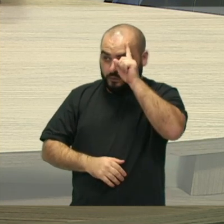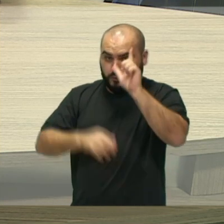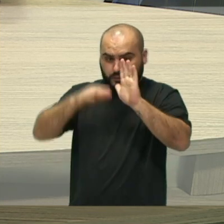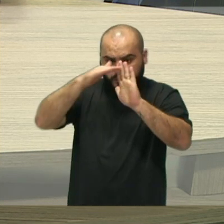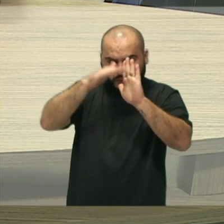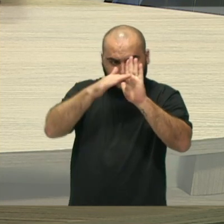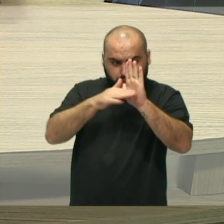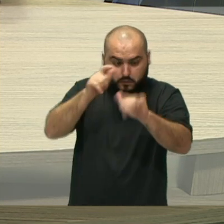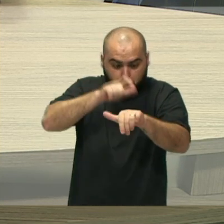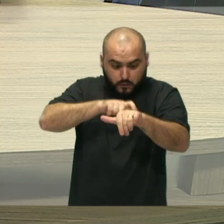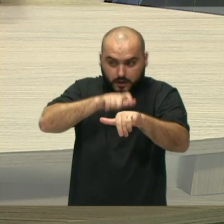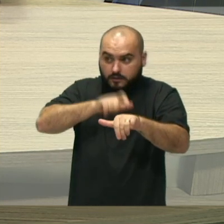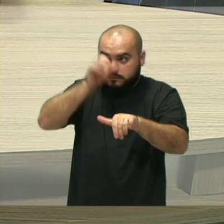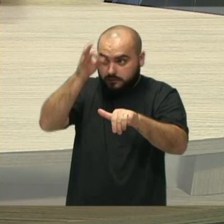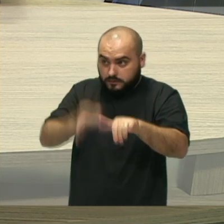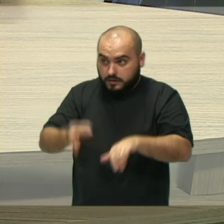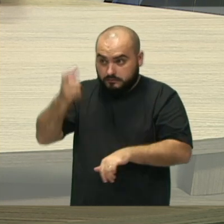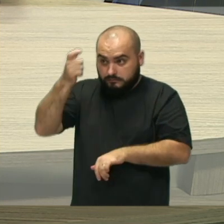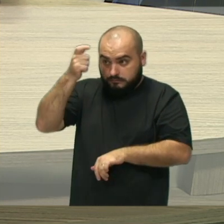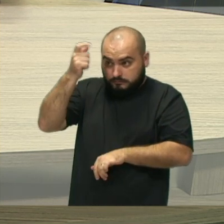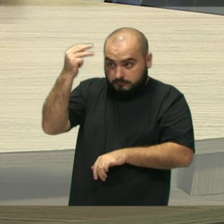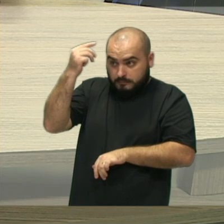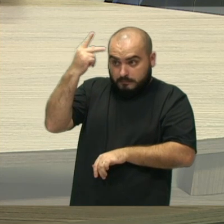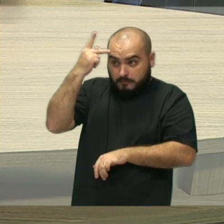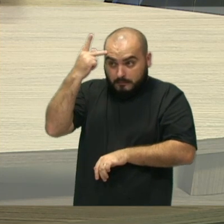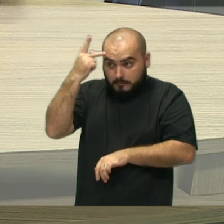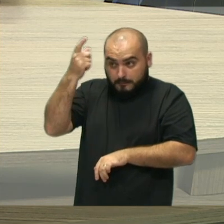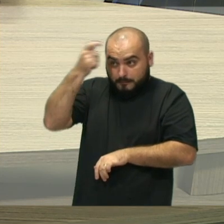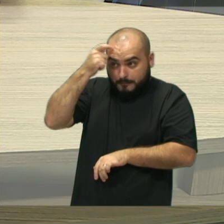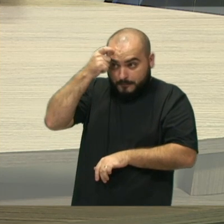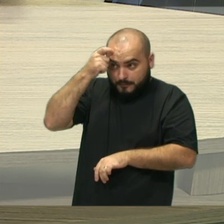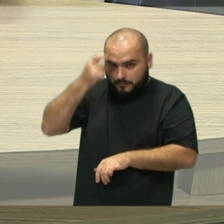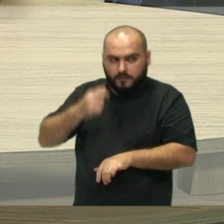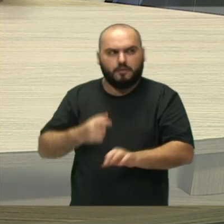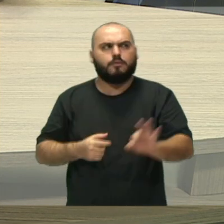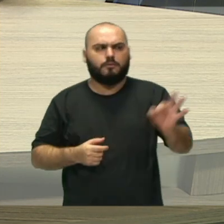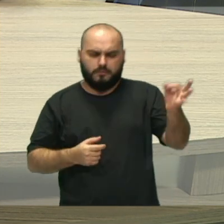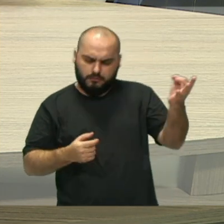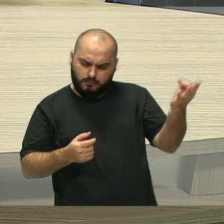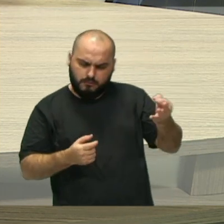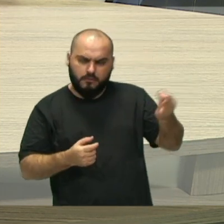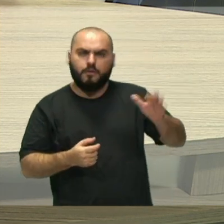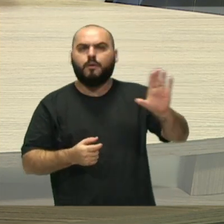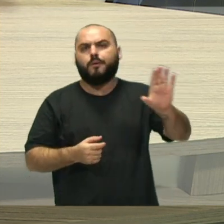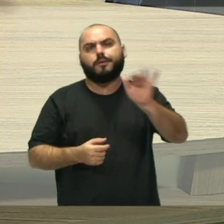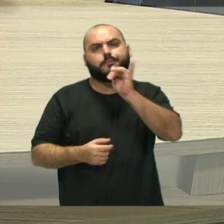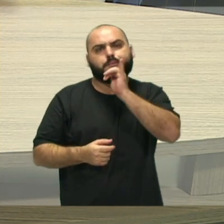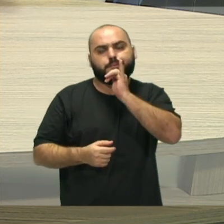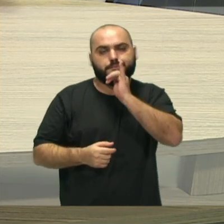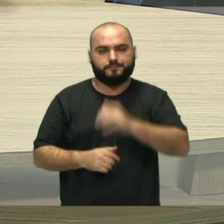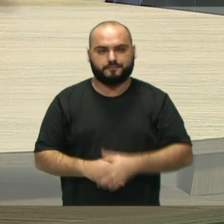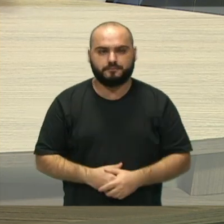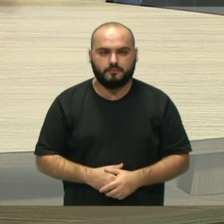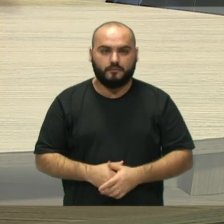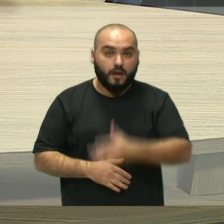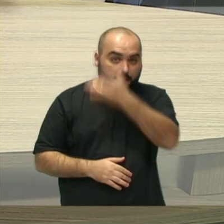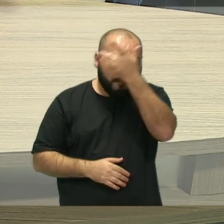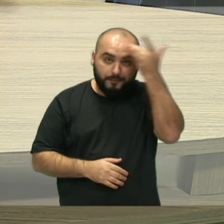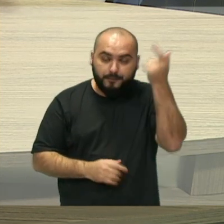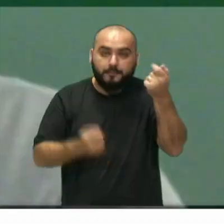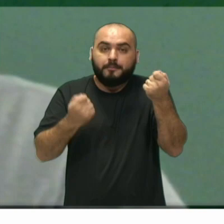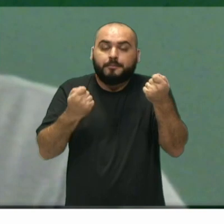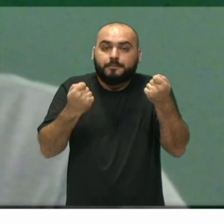organizar mentalmente. Exatamente, exatamente. Vamos pensar numa situação muito radical, que é quando uma pessoa